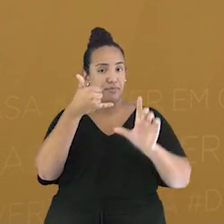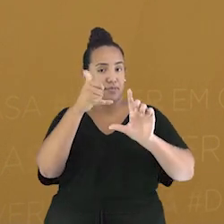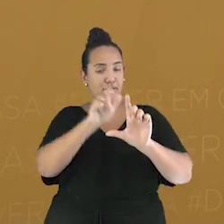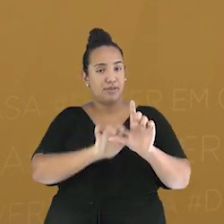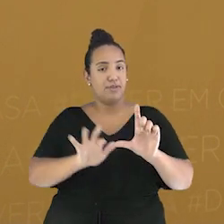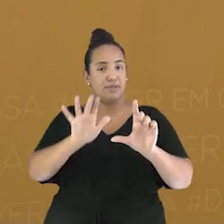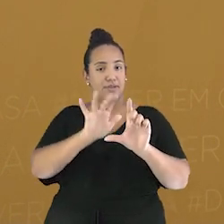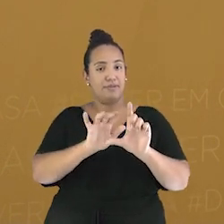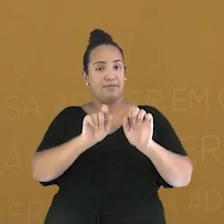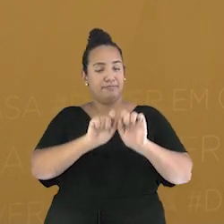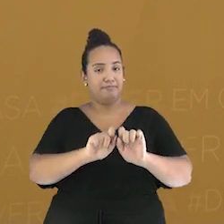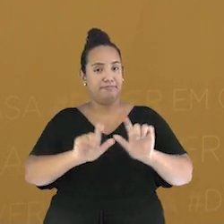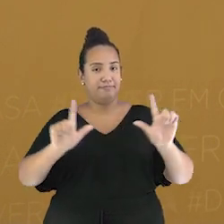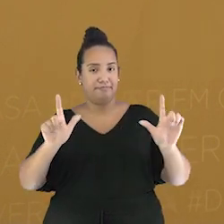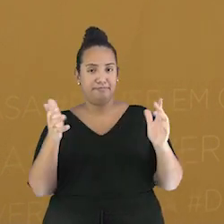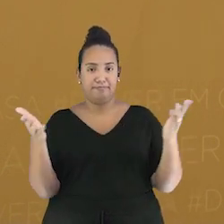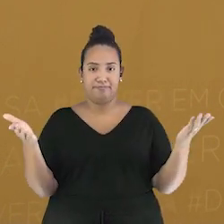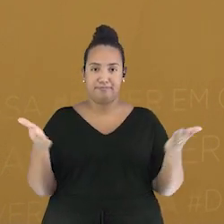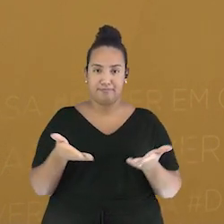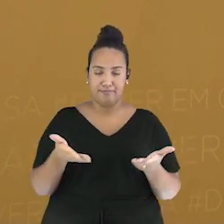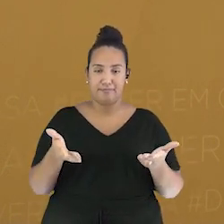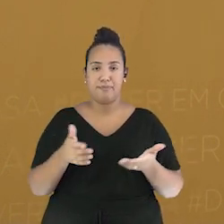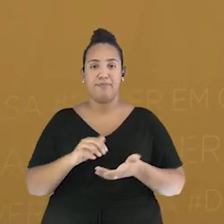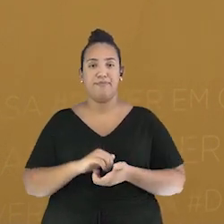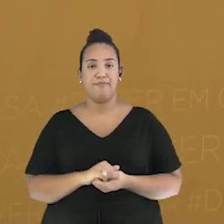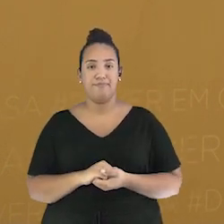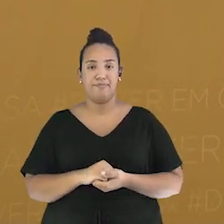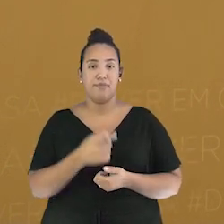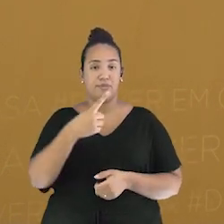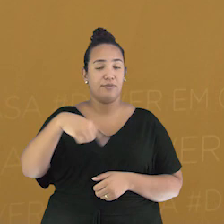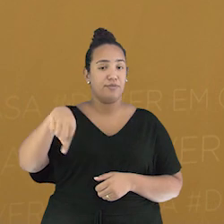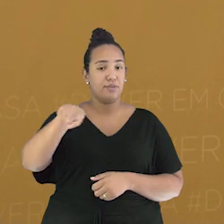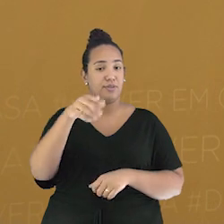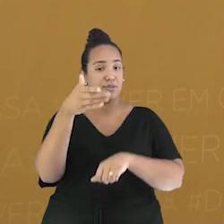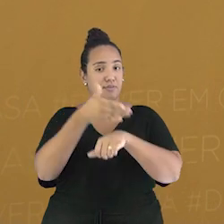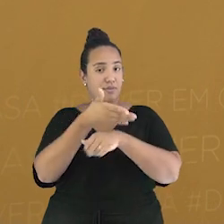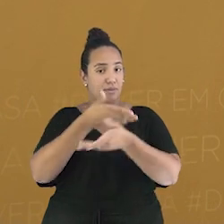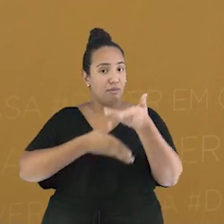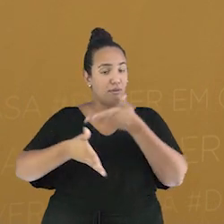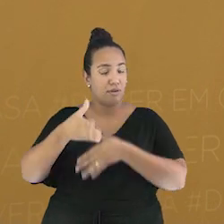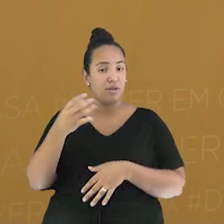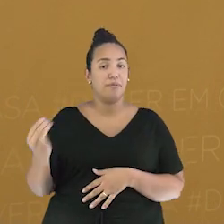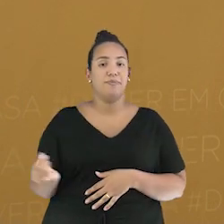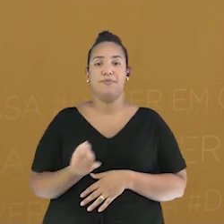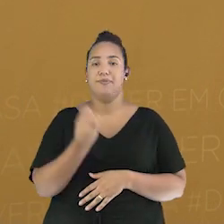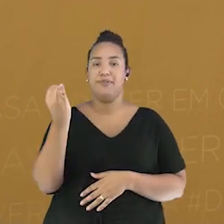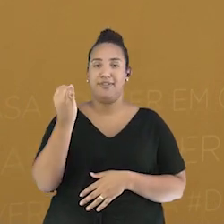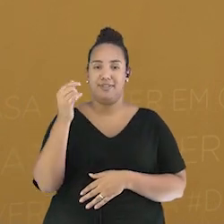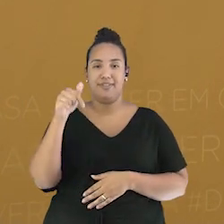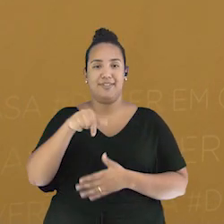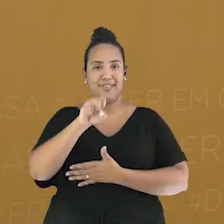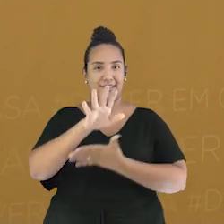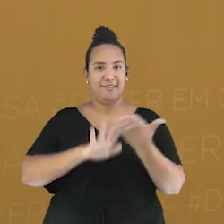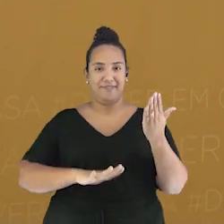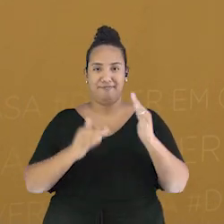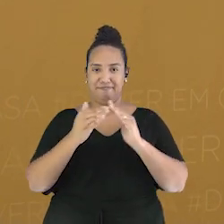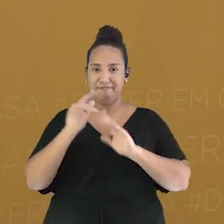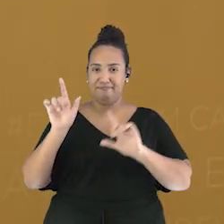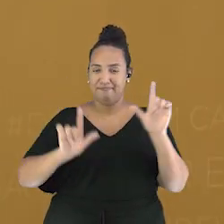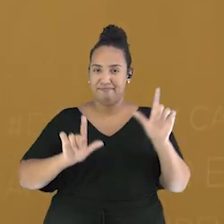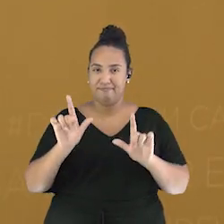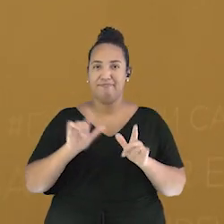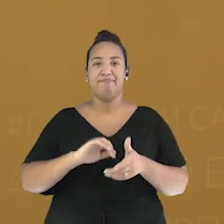para o QR Code que está aparecendo na sua tela. A sua participação é muito importante aqui no Dever em Casa na